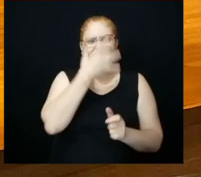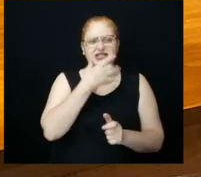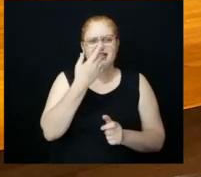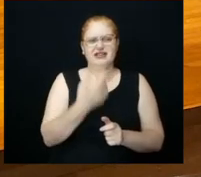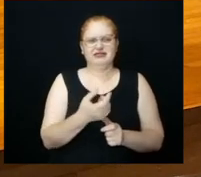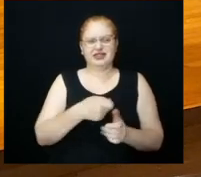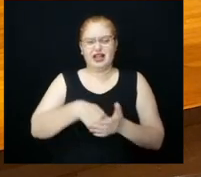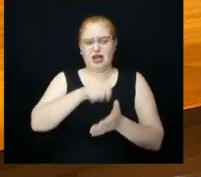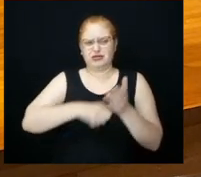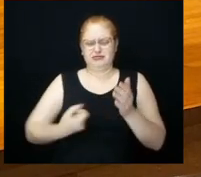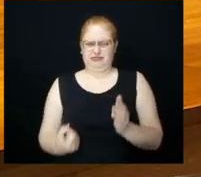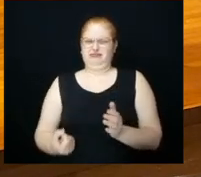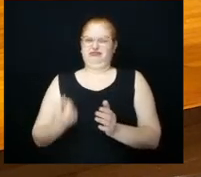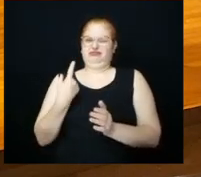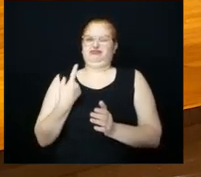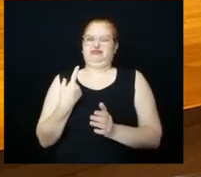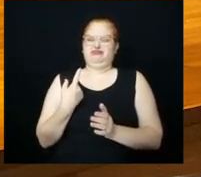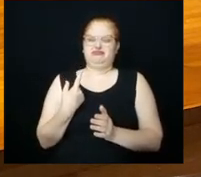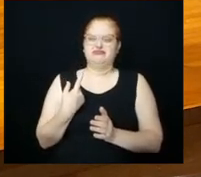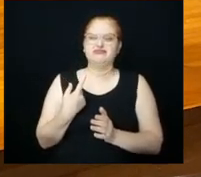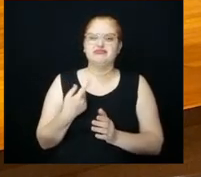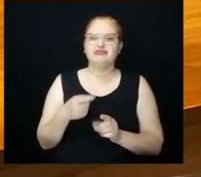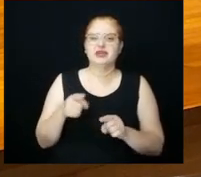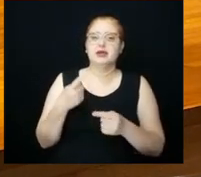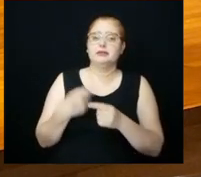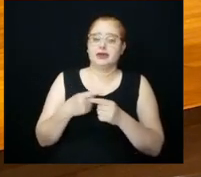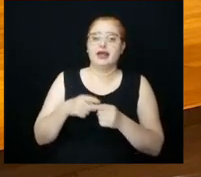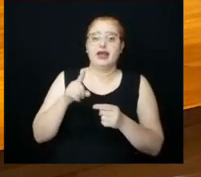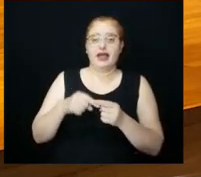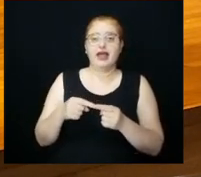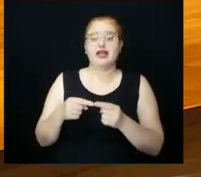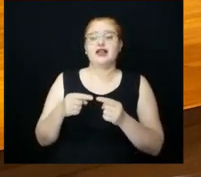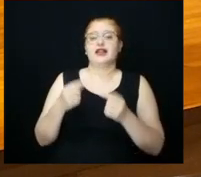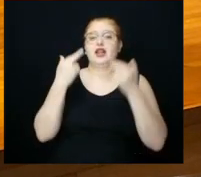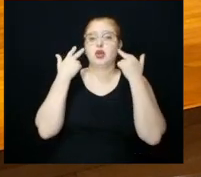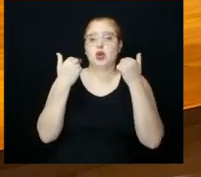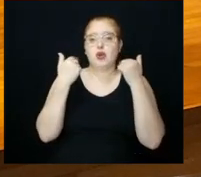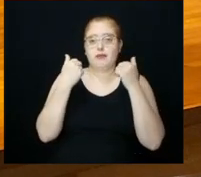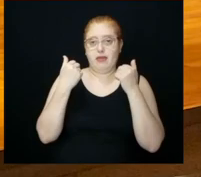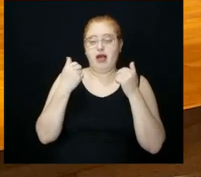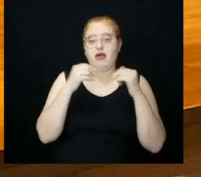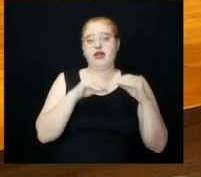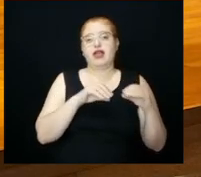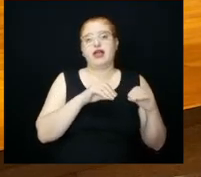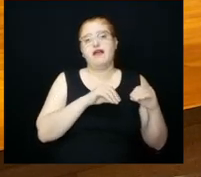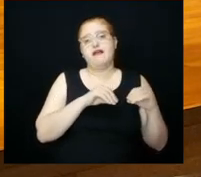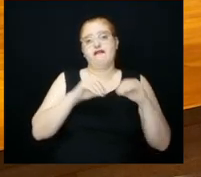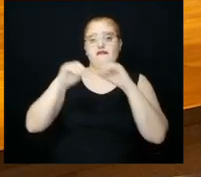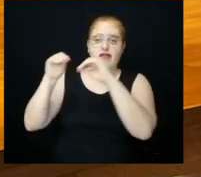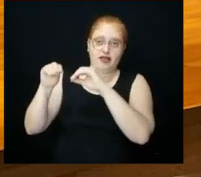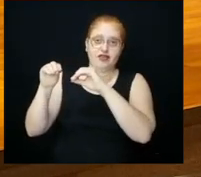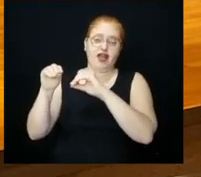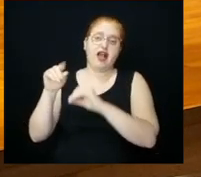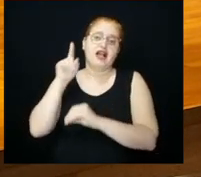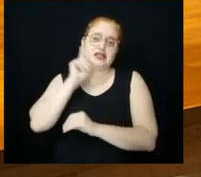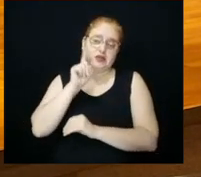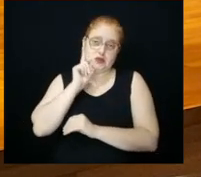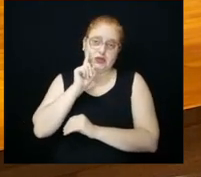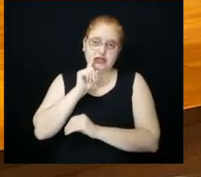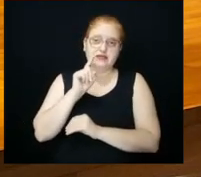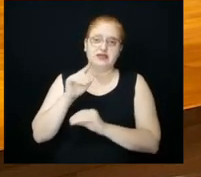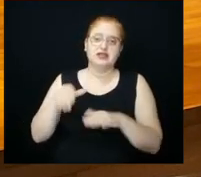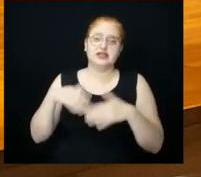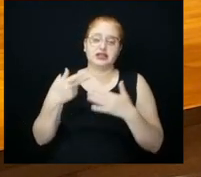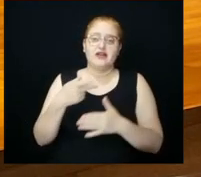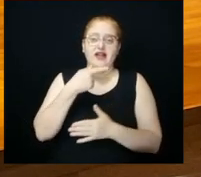colegas todos que foram para os Estados Unidos estudar, porque era comum naquela época sair daquele ambiente de conflito para estudar nos Estados Unidos. Ela